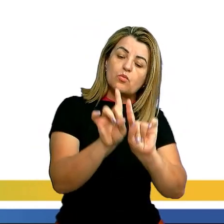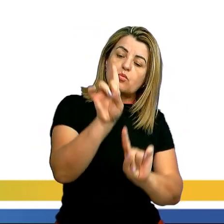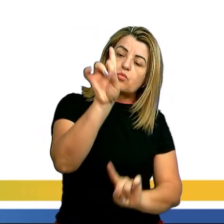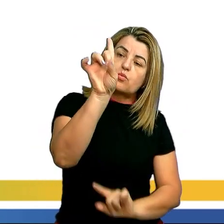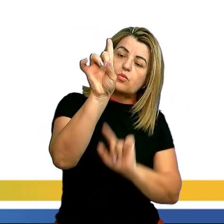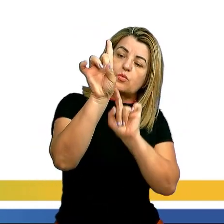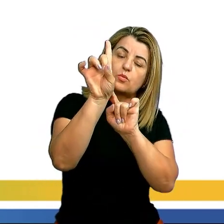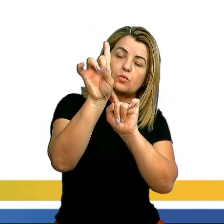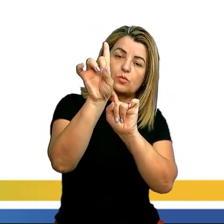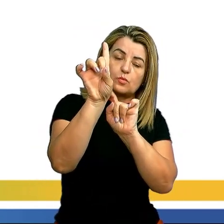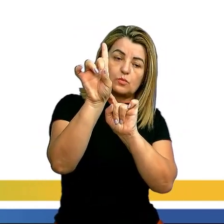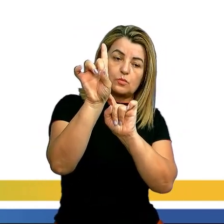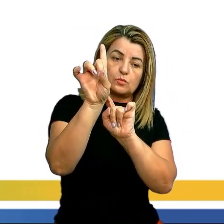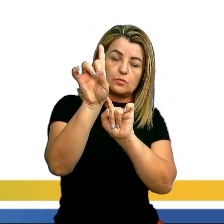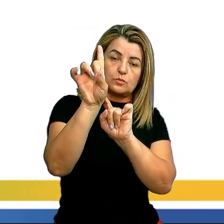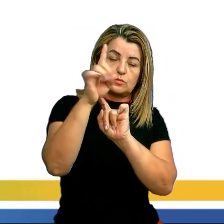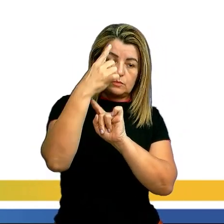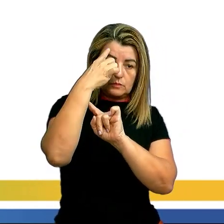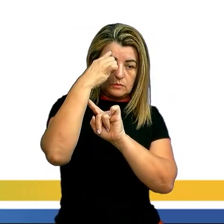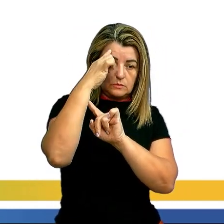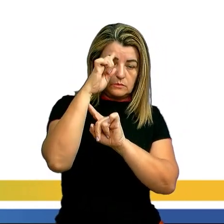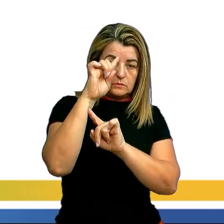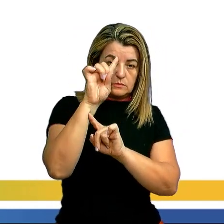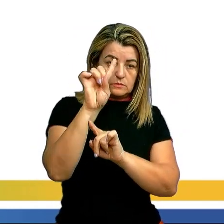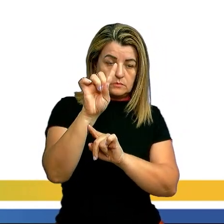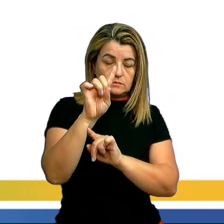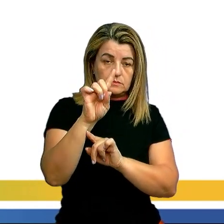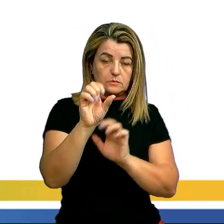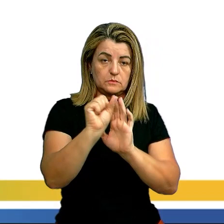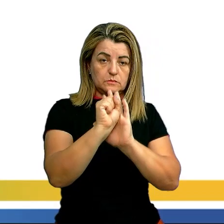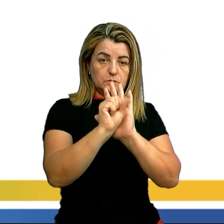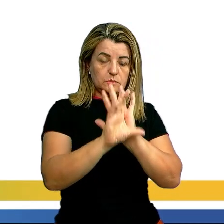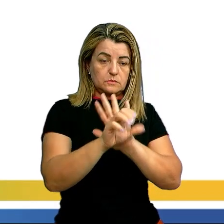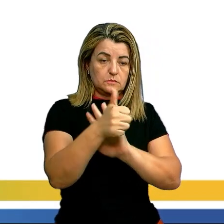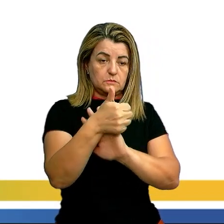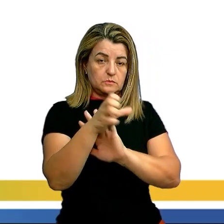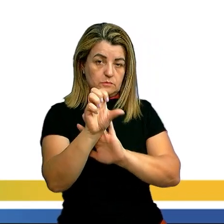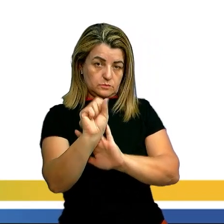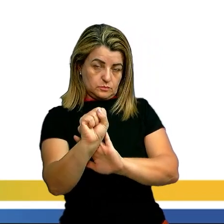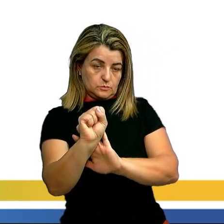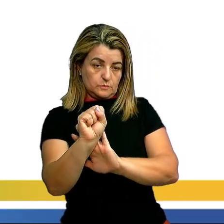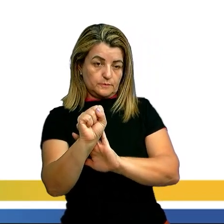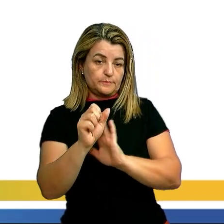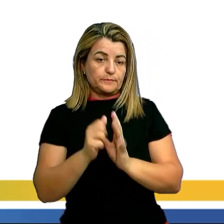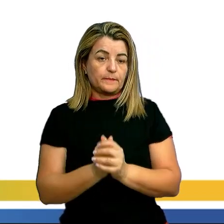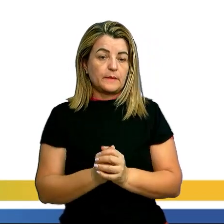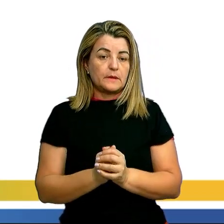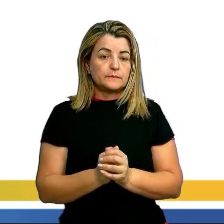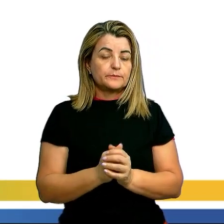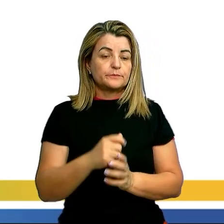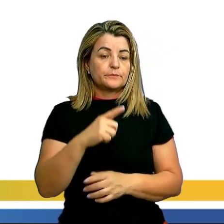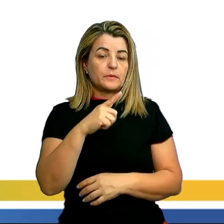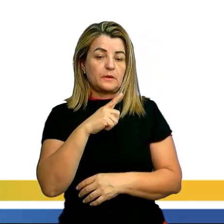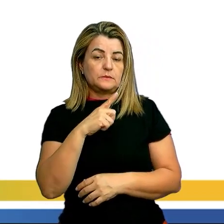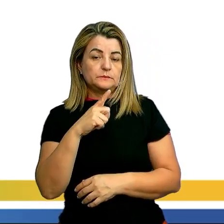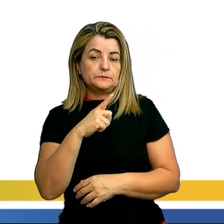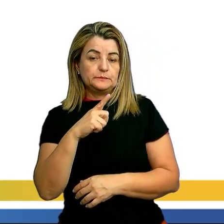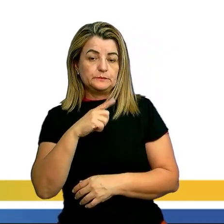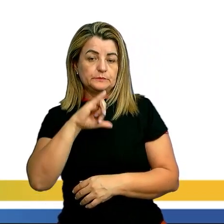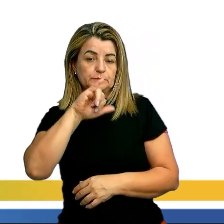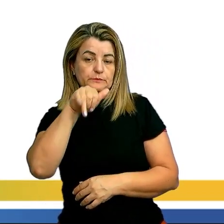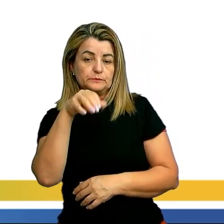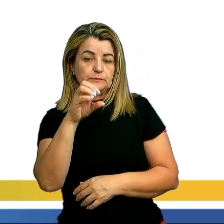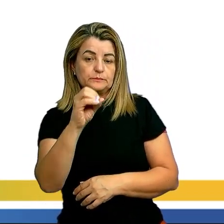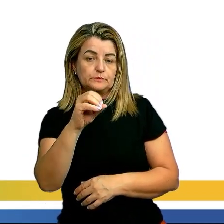Lisle, inventada no século XVIII pelo astrônomo francês Joseph Nicolas Delisle,